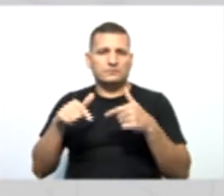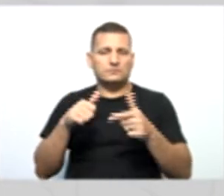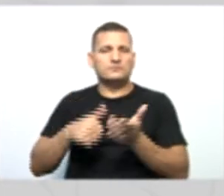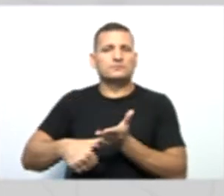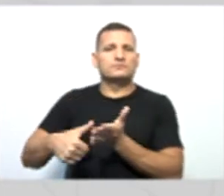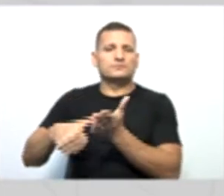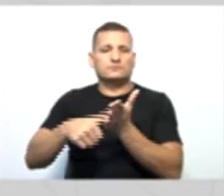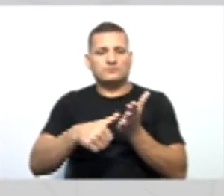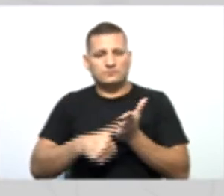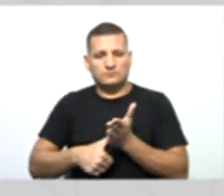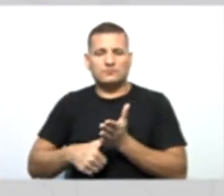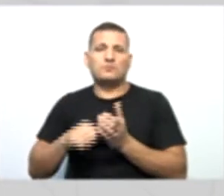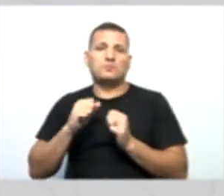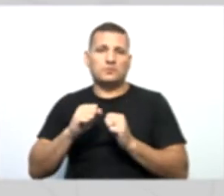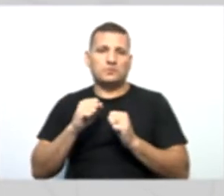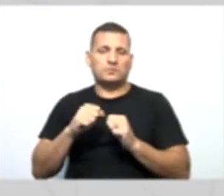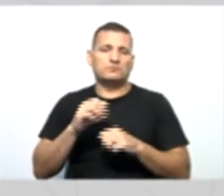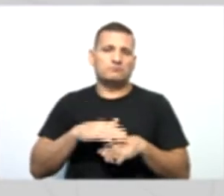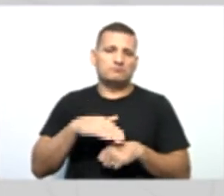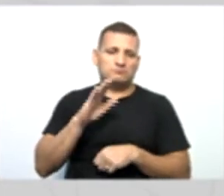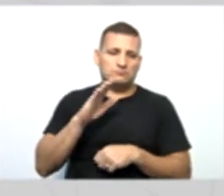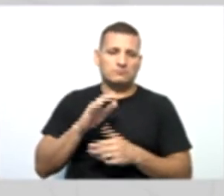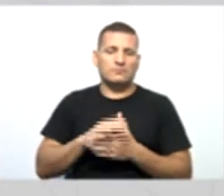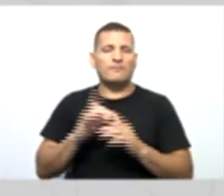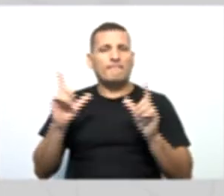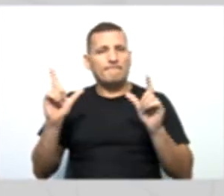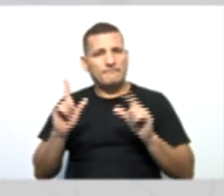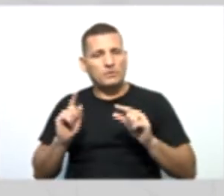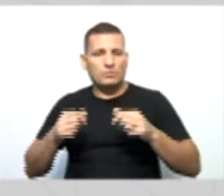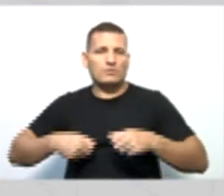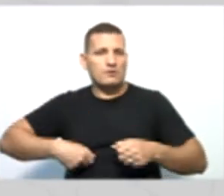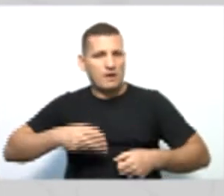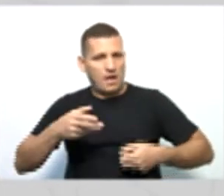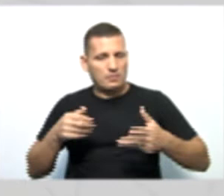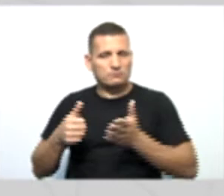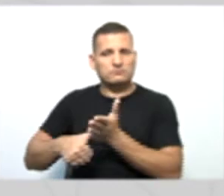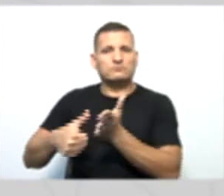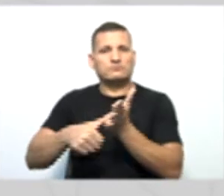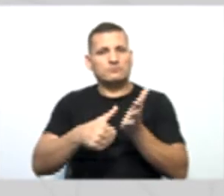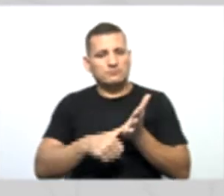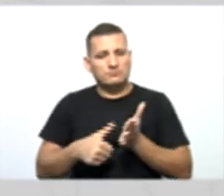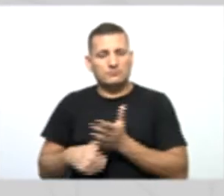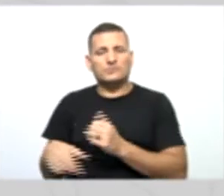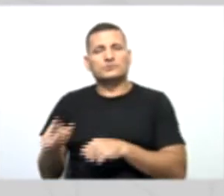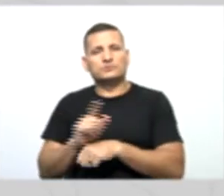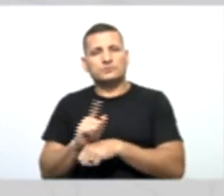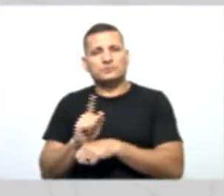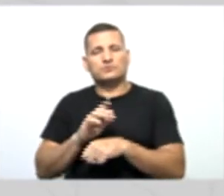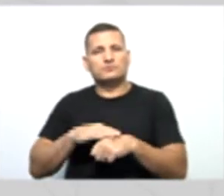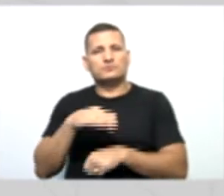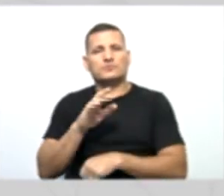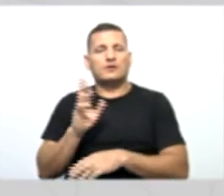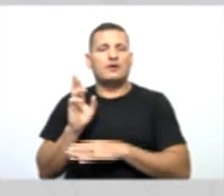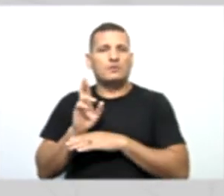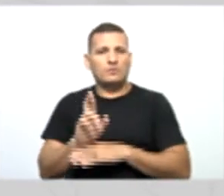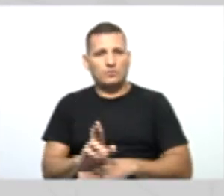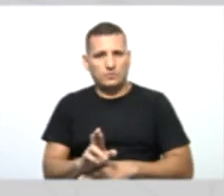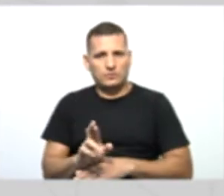cooperados pode ser maior, menor custos para os cooperados, gerenciamento de mais